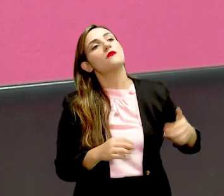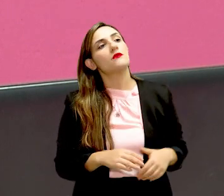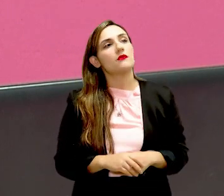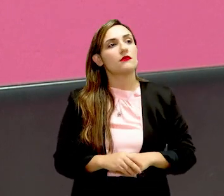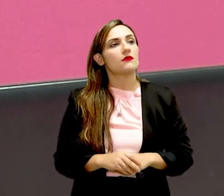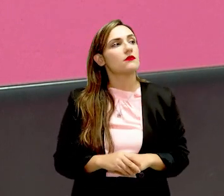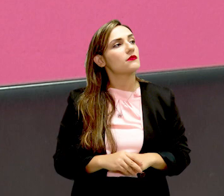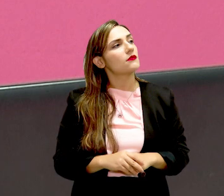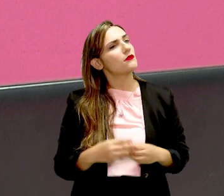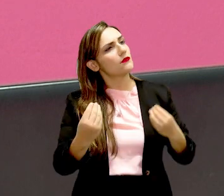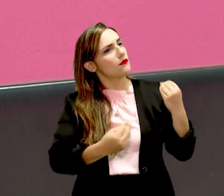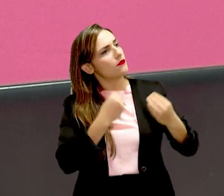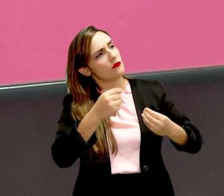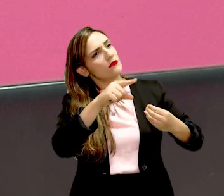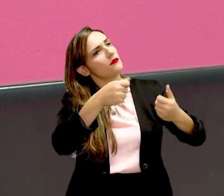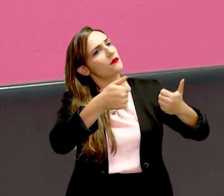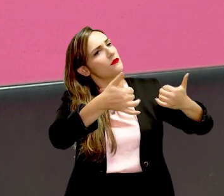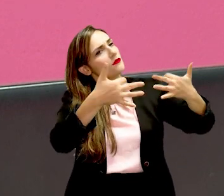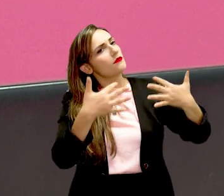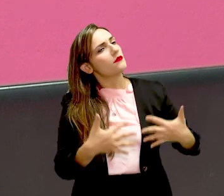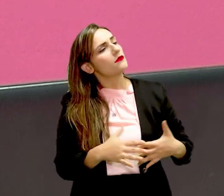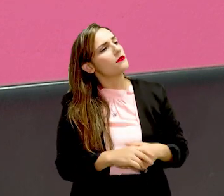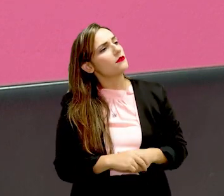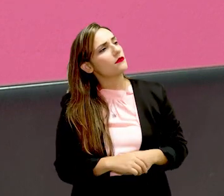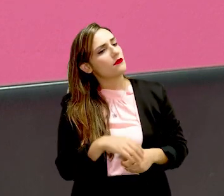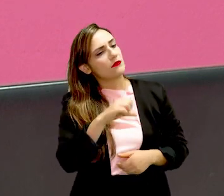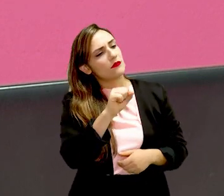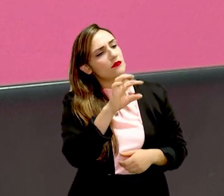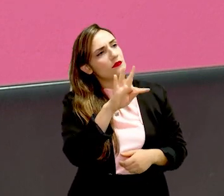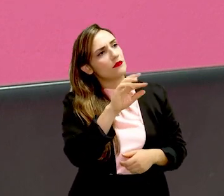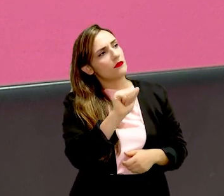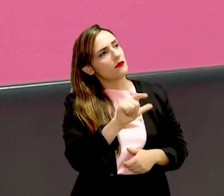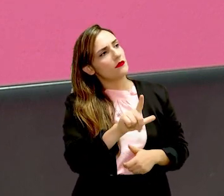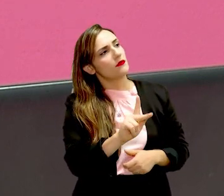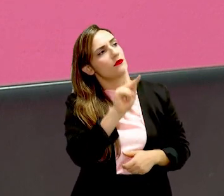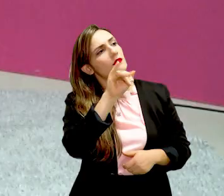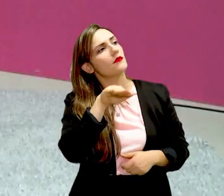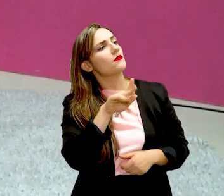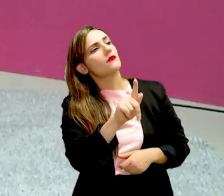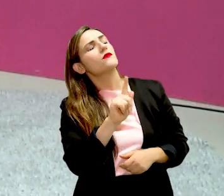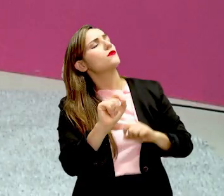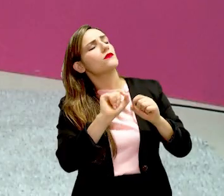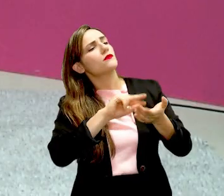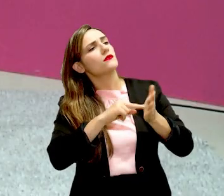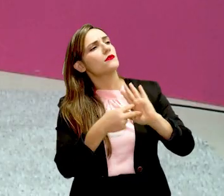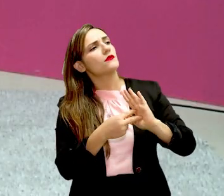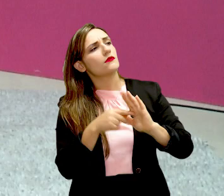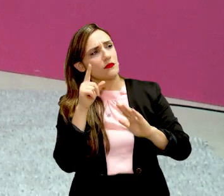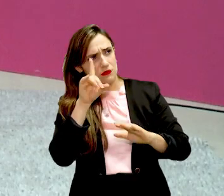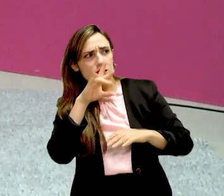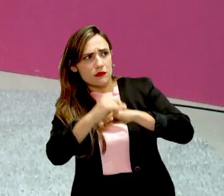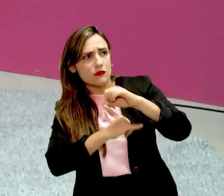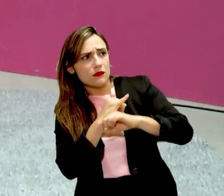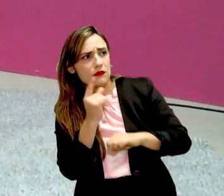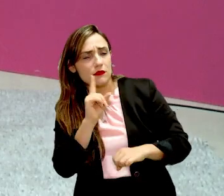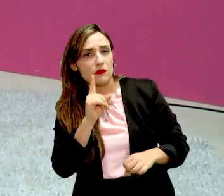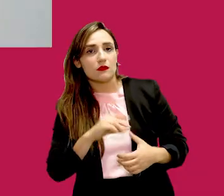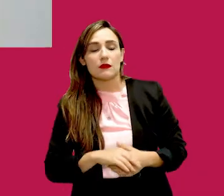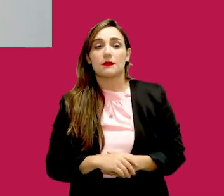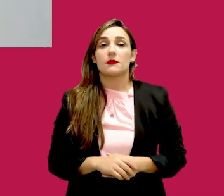pra gente, né? Como é que a gente pode definir esse stalking a partir desse modelo, digamos assim, de perseguição